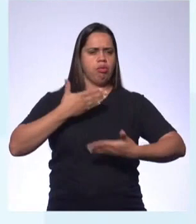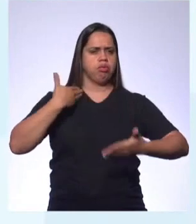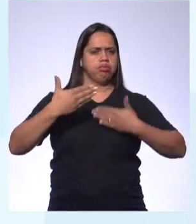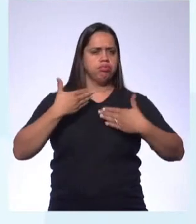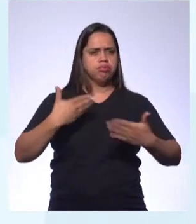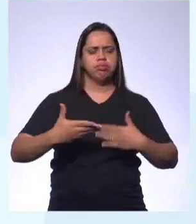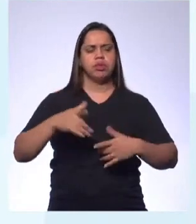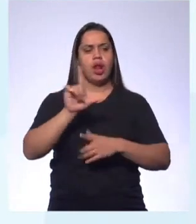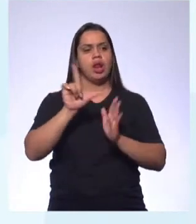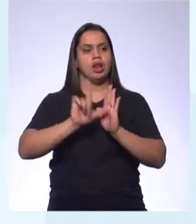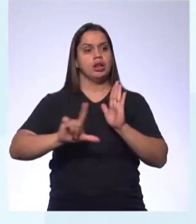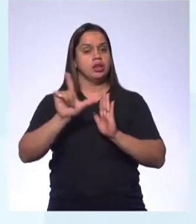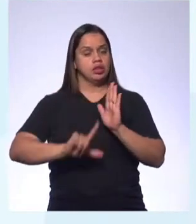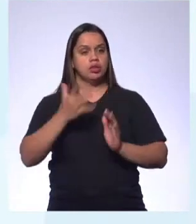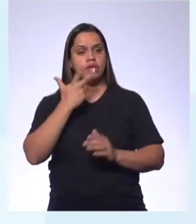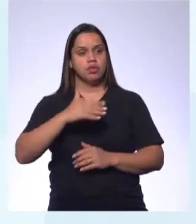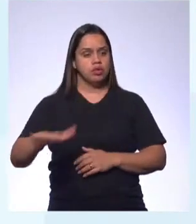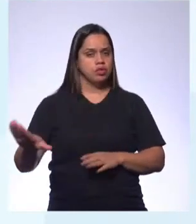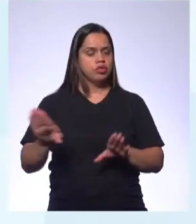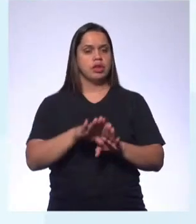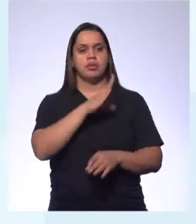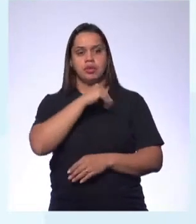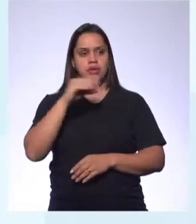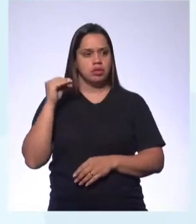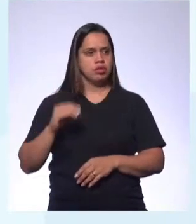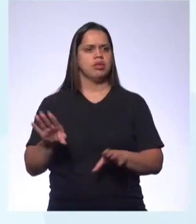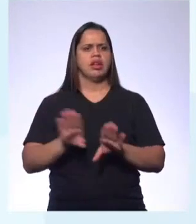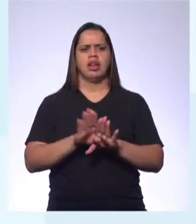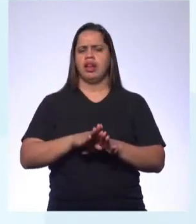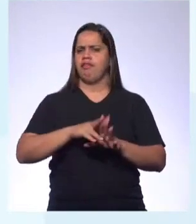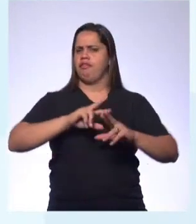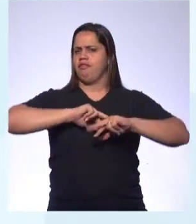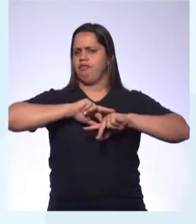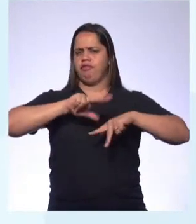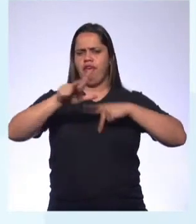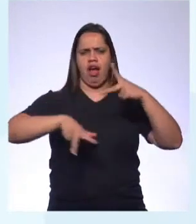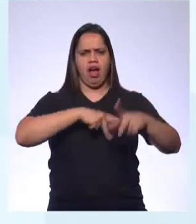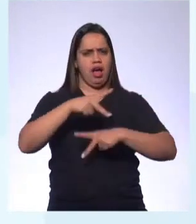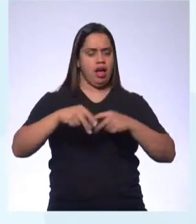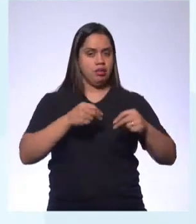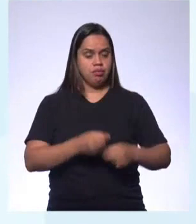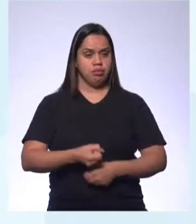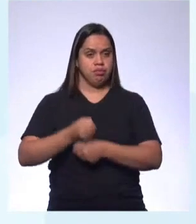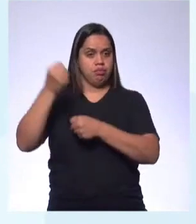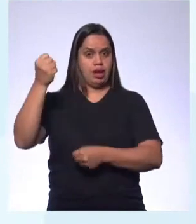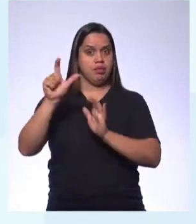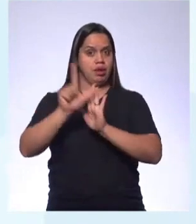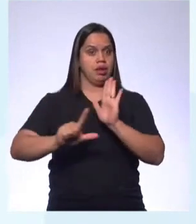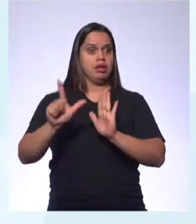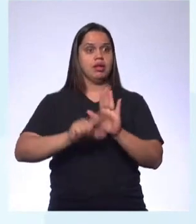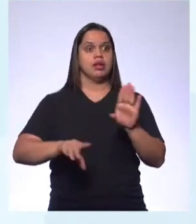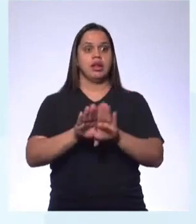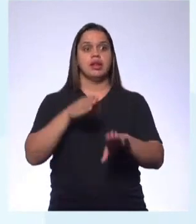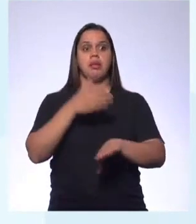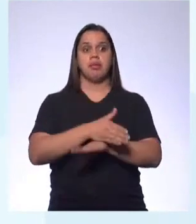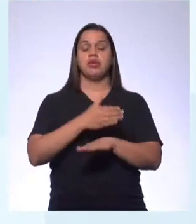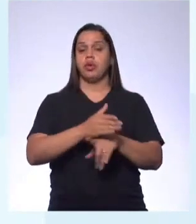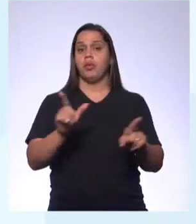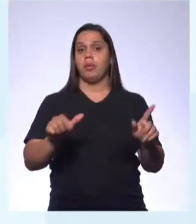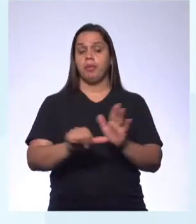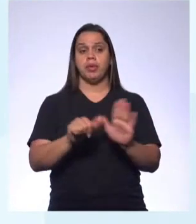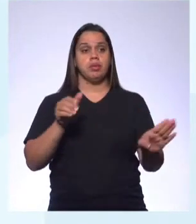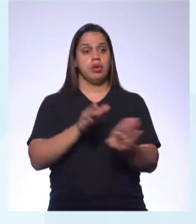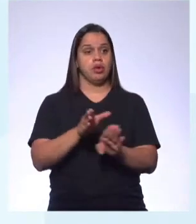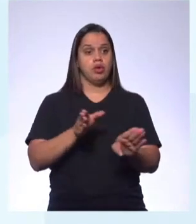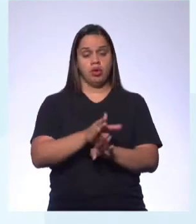literatura infantil e infanto-juvenil. Recebeu dezenas de prêmios literários, fez parte do primeiro Conselho Nacional